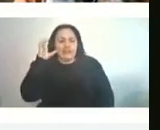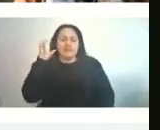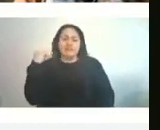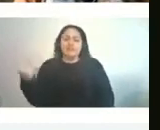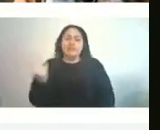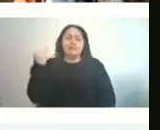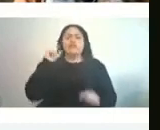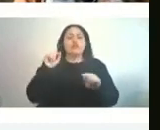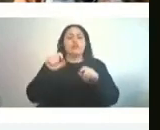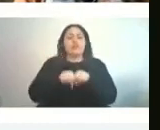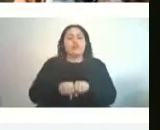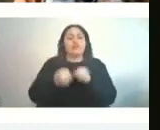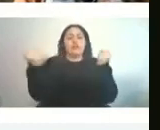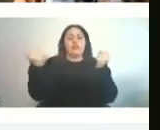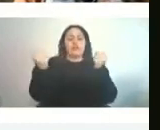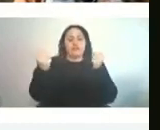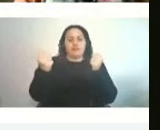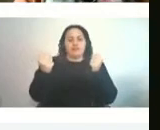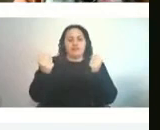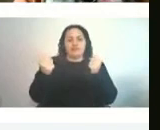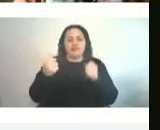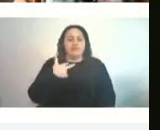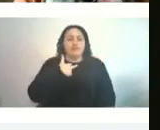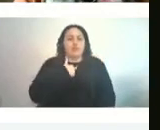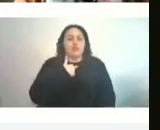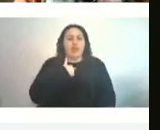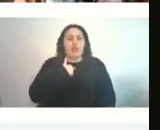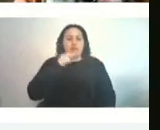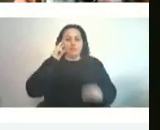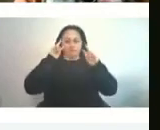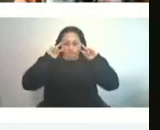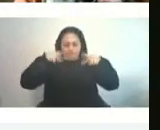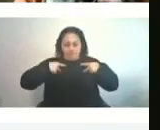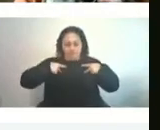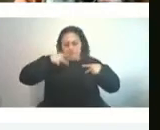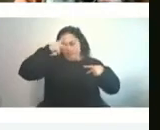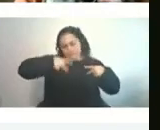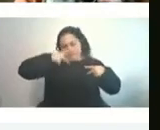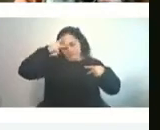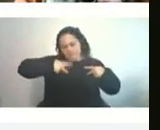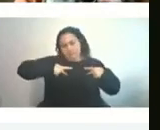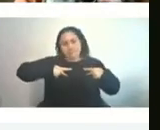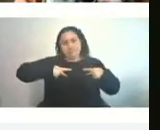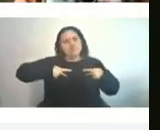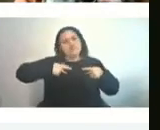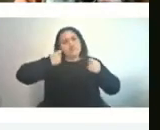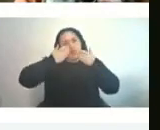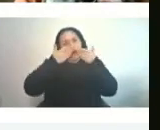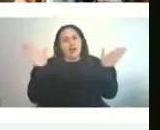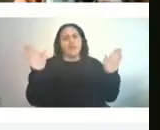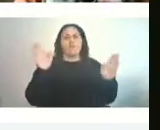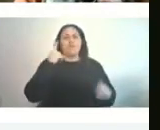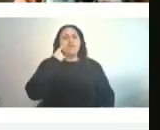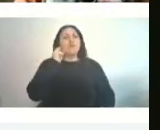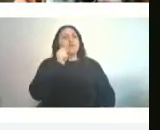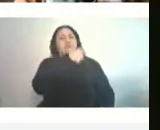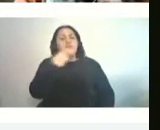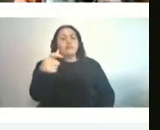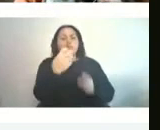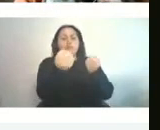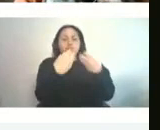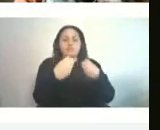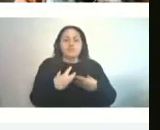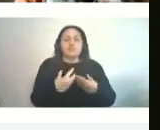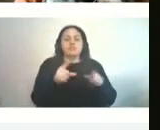Não há como construir saber ensimesmado, né? A gente tem que se deixar permear pelo externo, também pelo interno, se deixar tocar